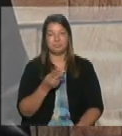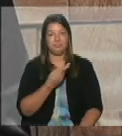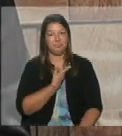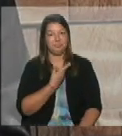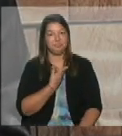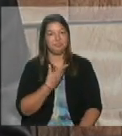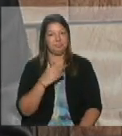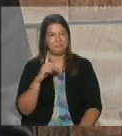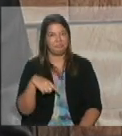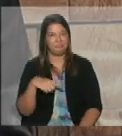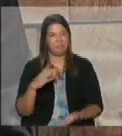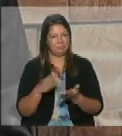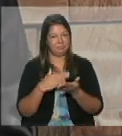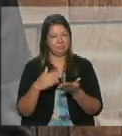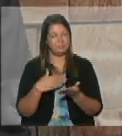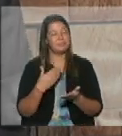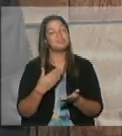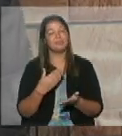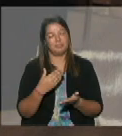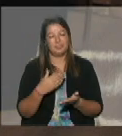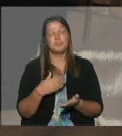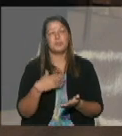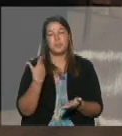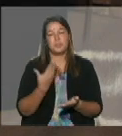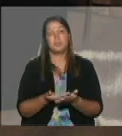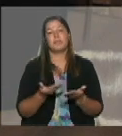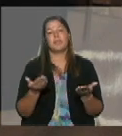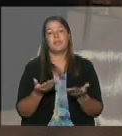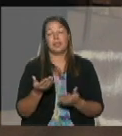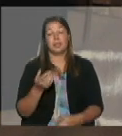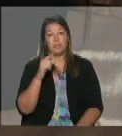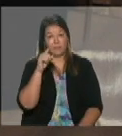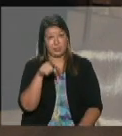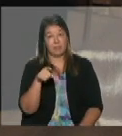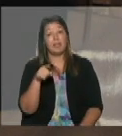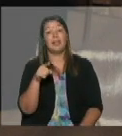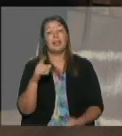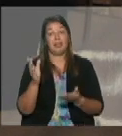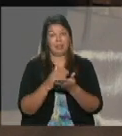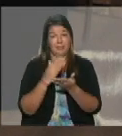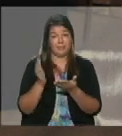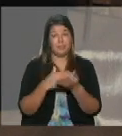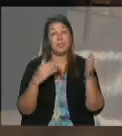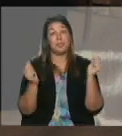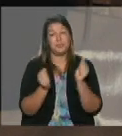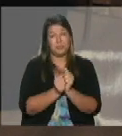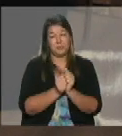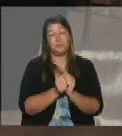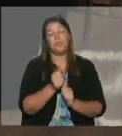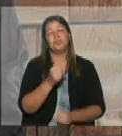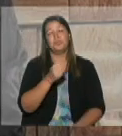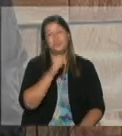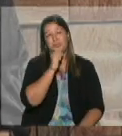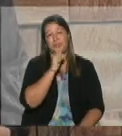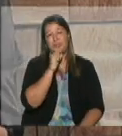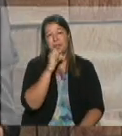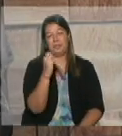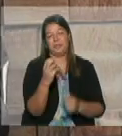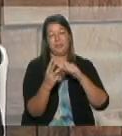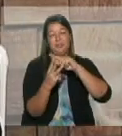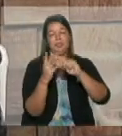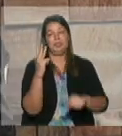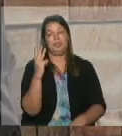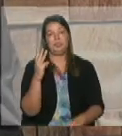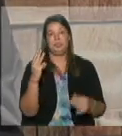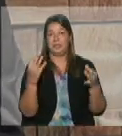né? Muito, até hoje. Você, os livros e a sua avó. Um trio perfeito, né? Sua avó te